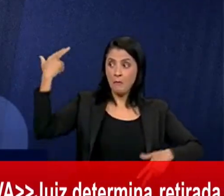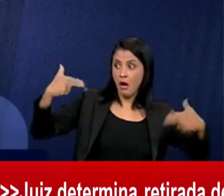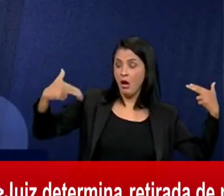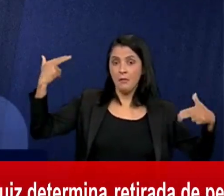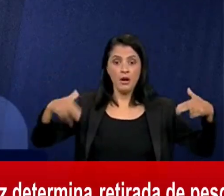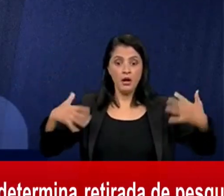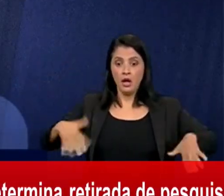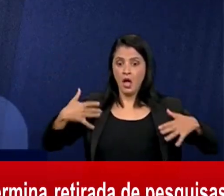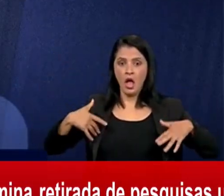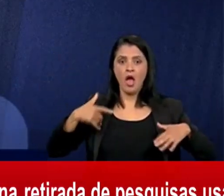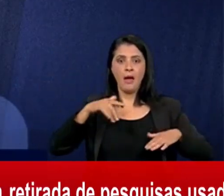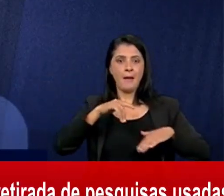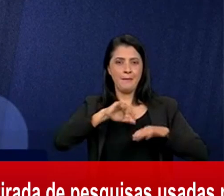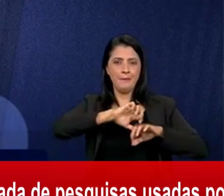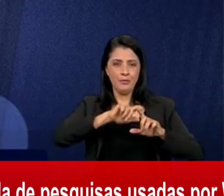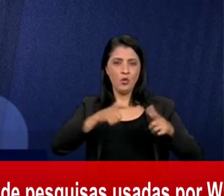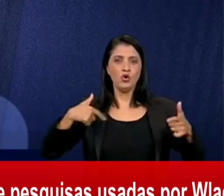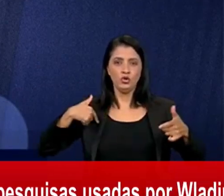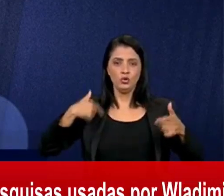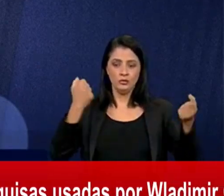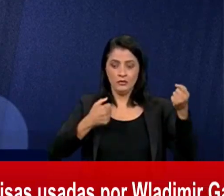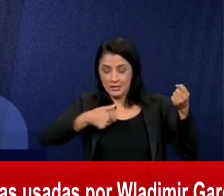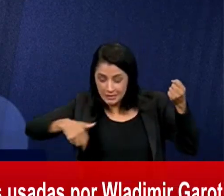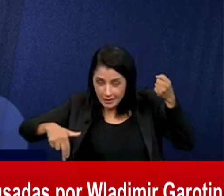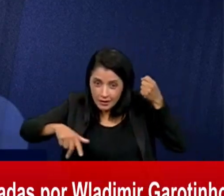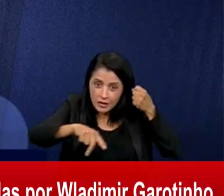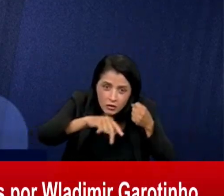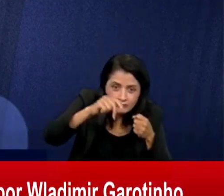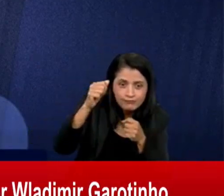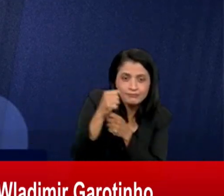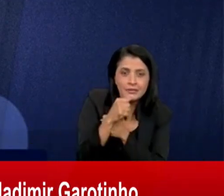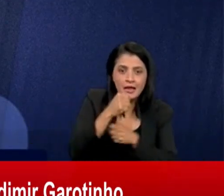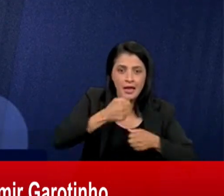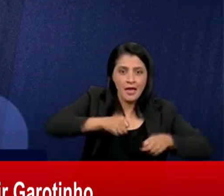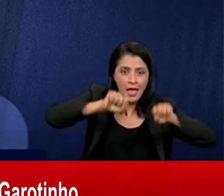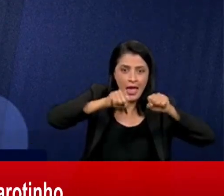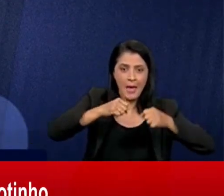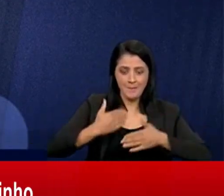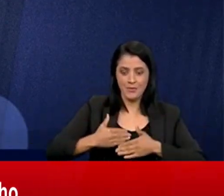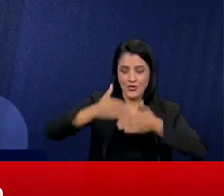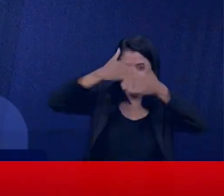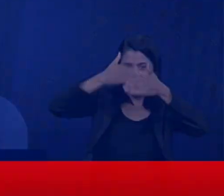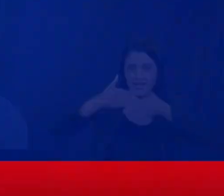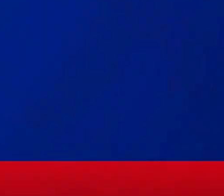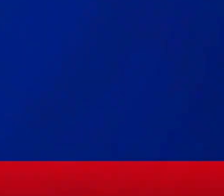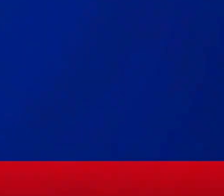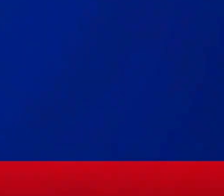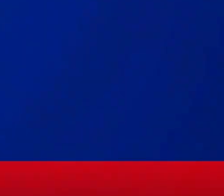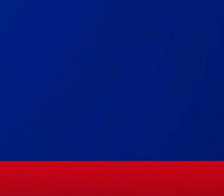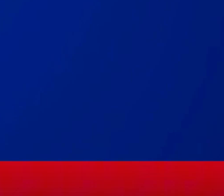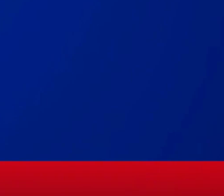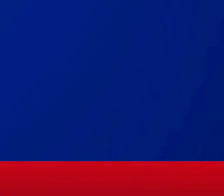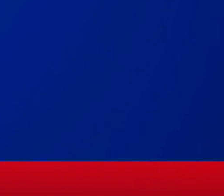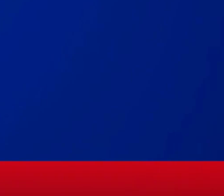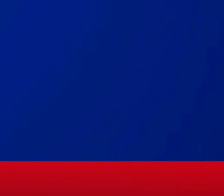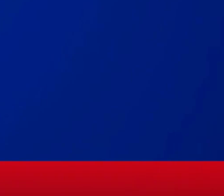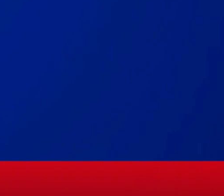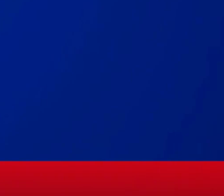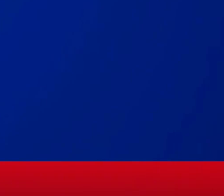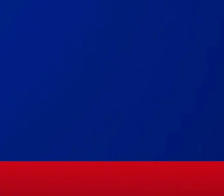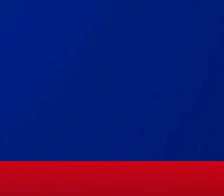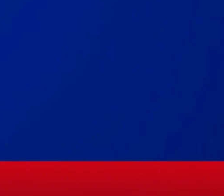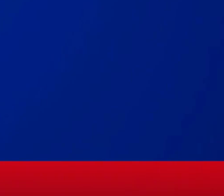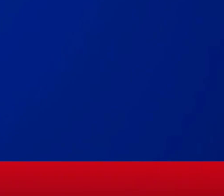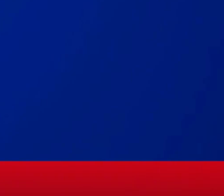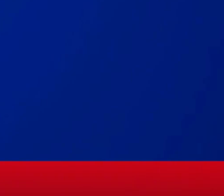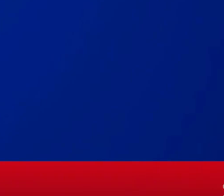do ônibus e foi atingido. E no ML também de Caxias estão os corpos de Paulo Roberto de Souza, motorista de